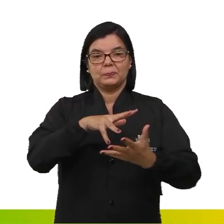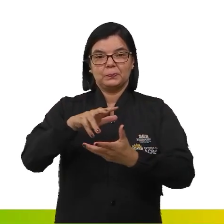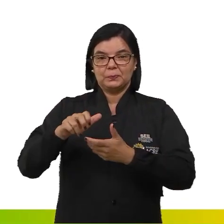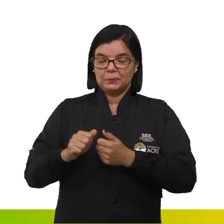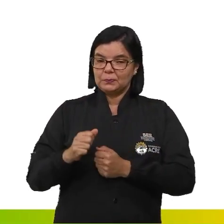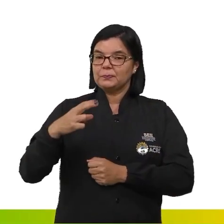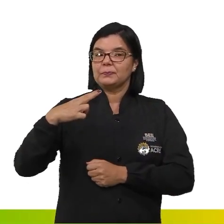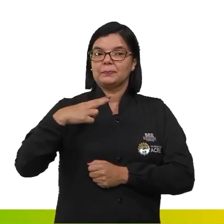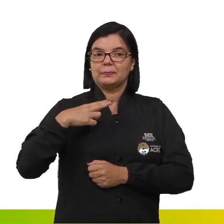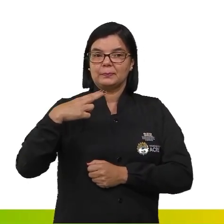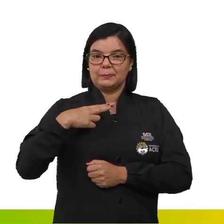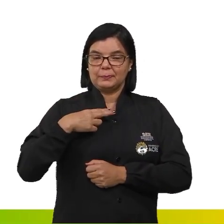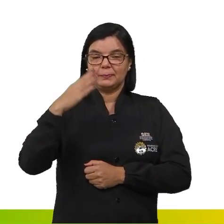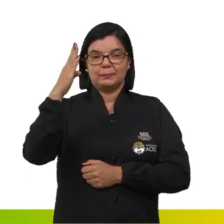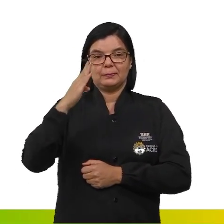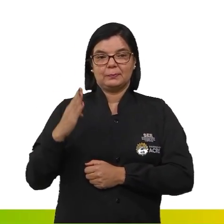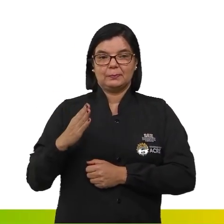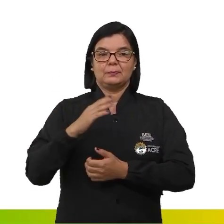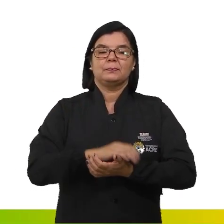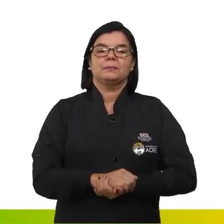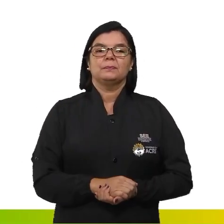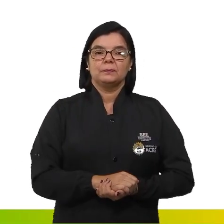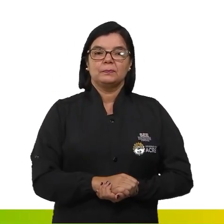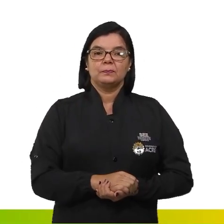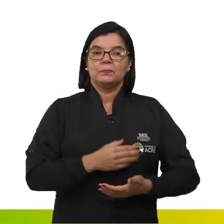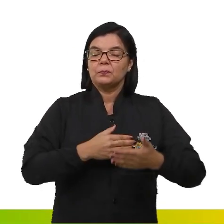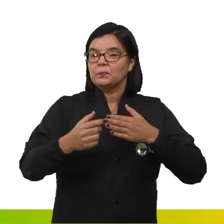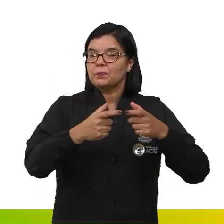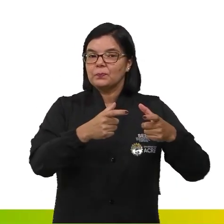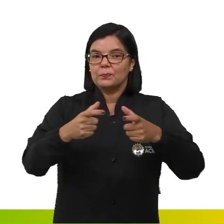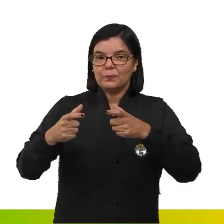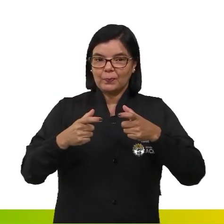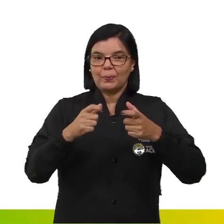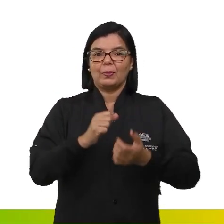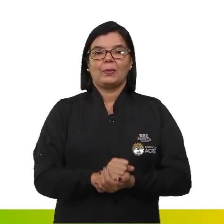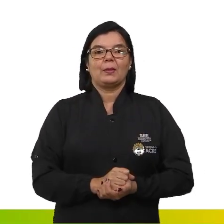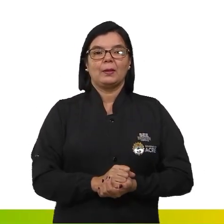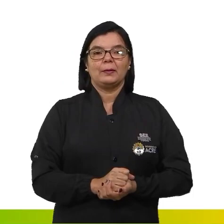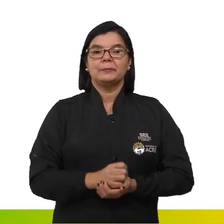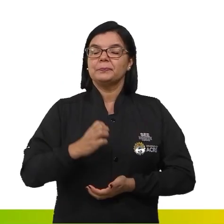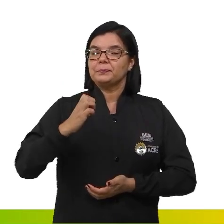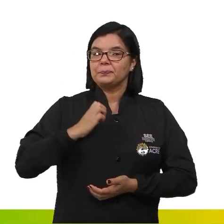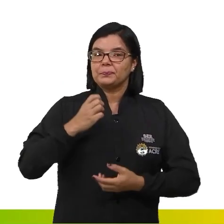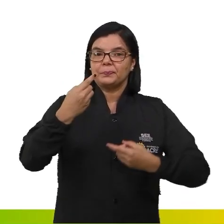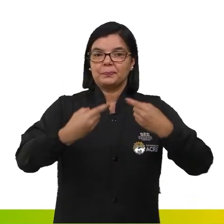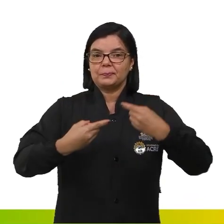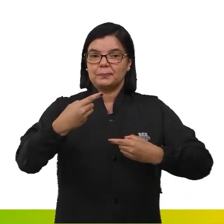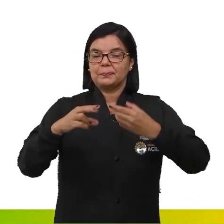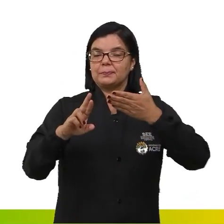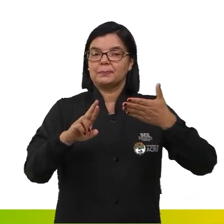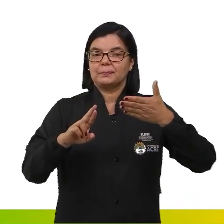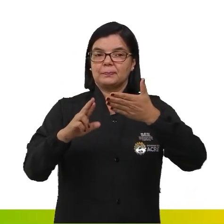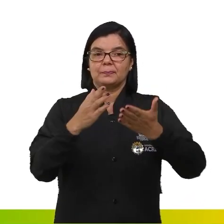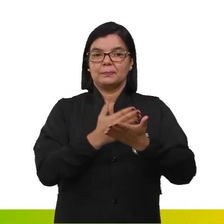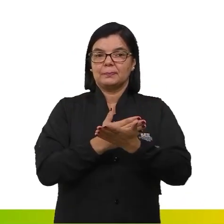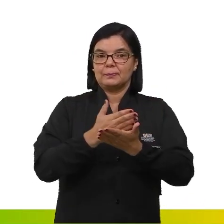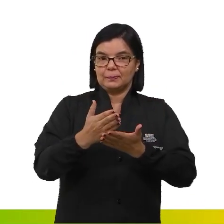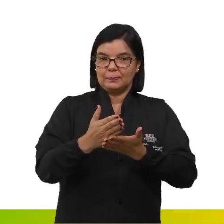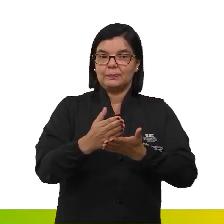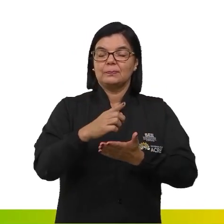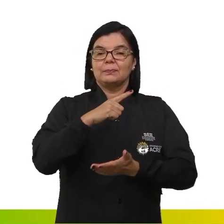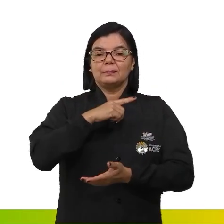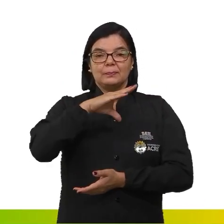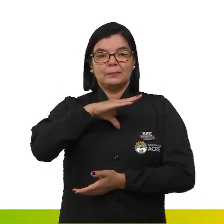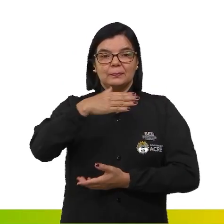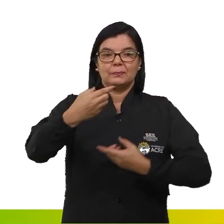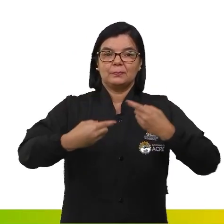suas particularidades no Brasil. Em qualquer lugar, ética na política refere-se aos princípios